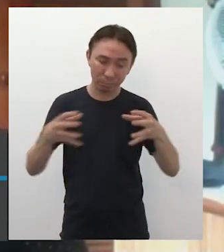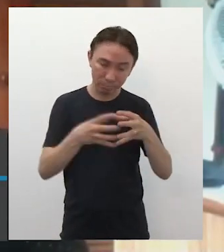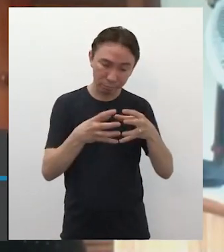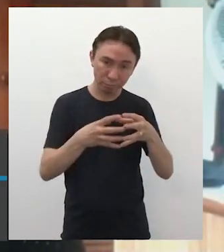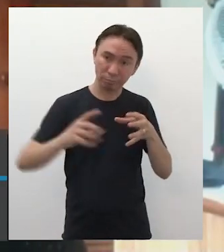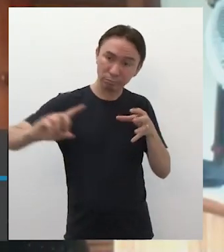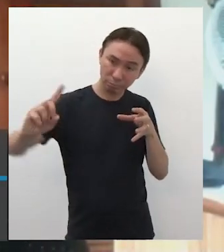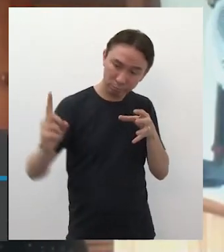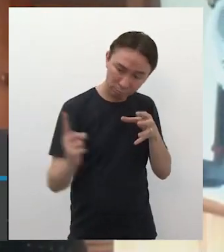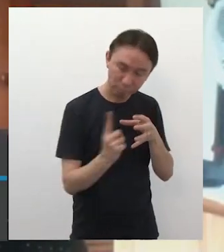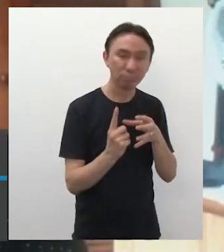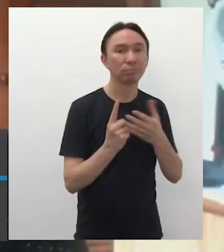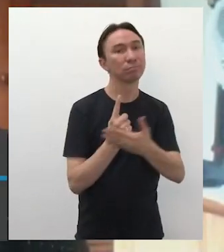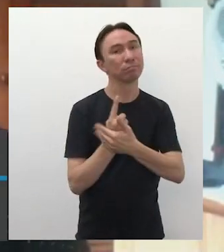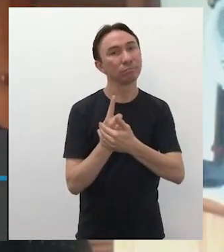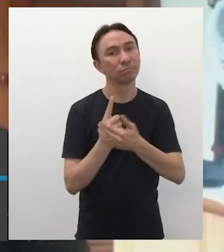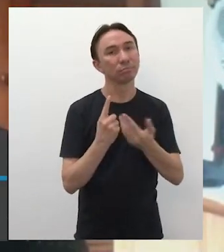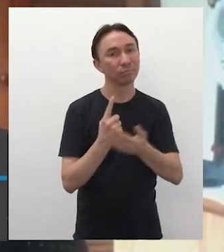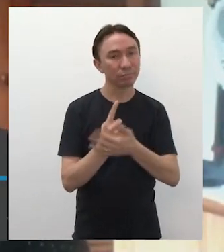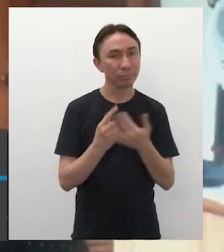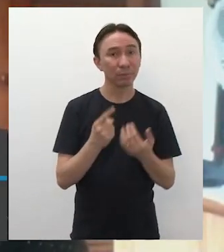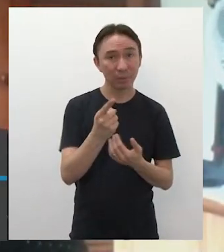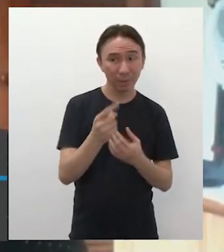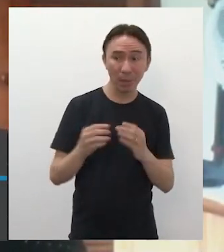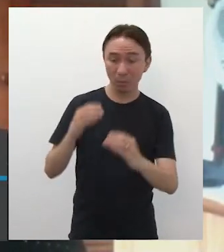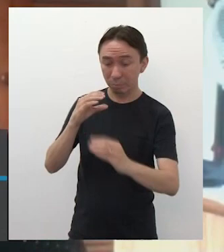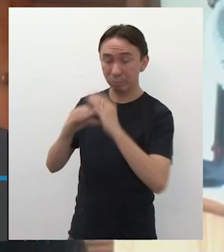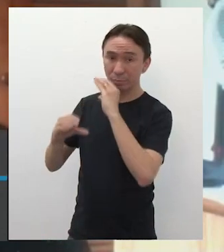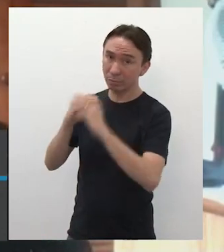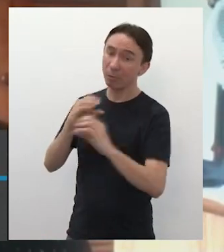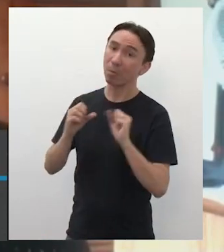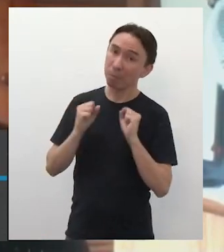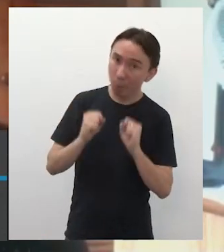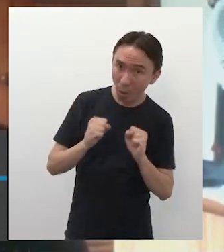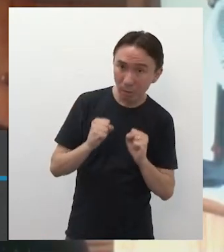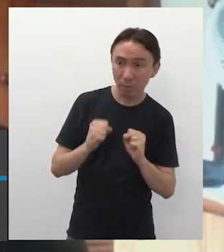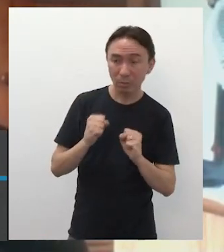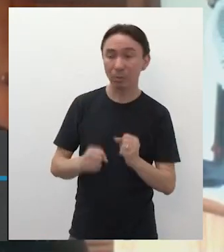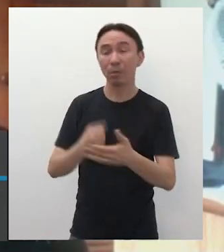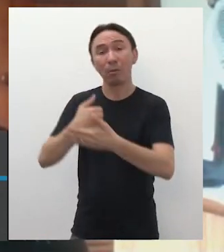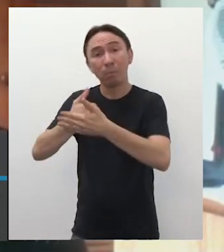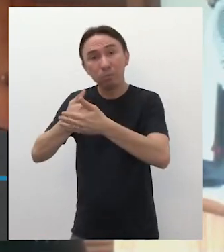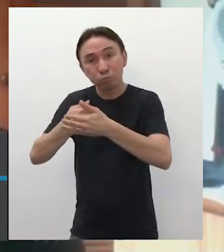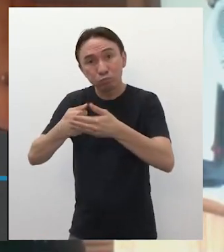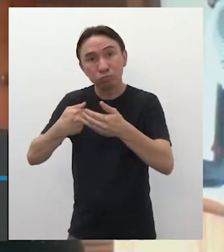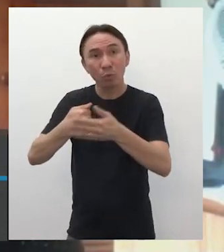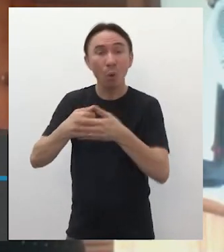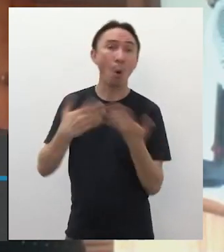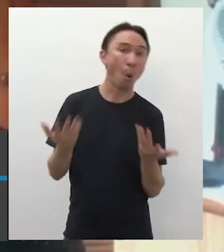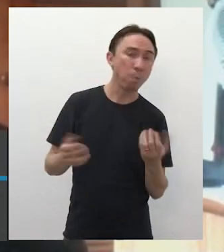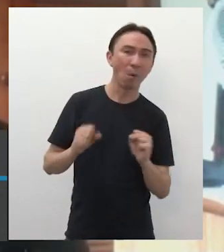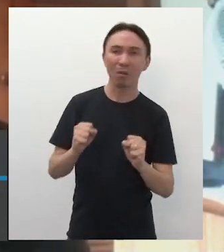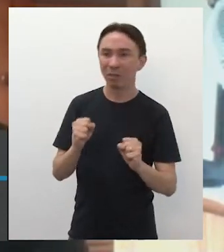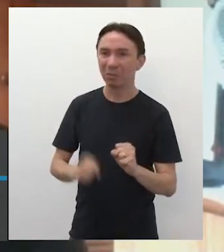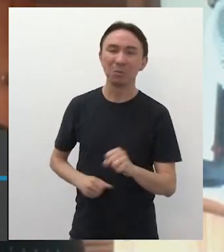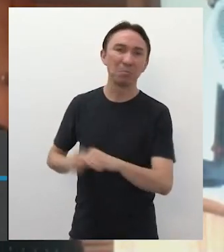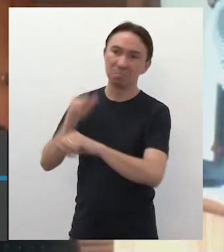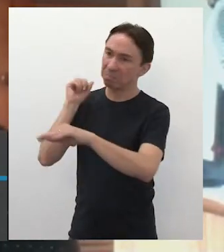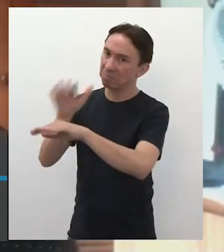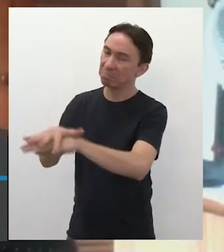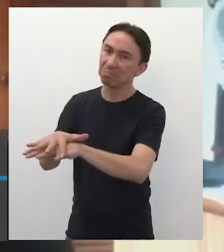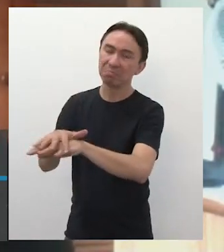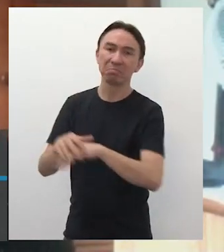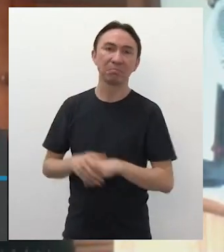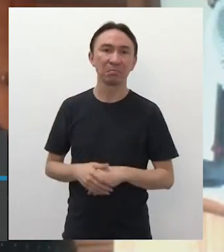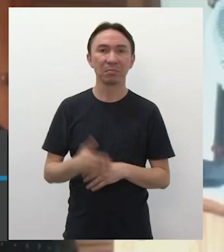pode ou não acolher. A nossa comunicação tanto pode acolher como pode afastar. Tanto pode ser